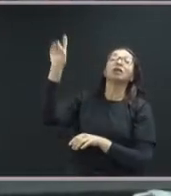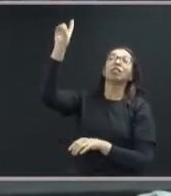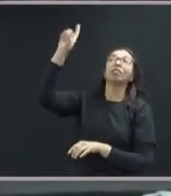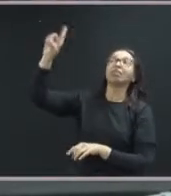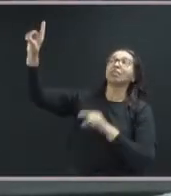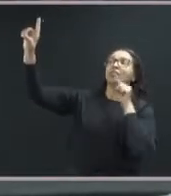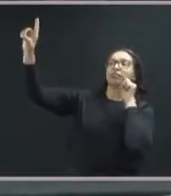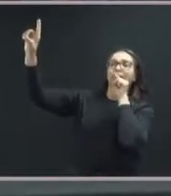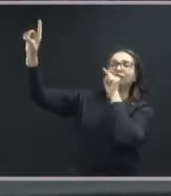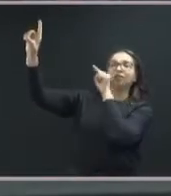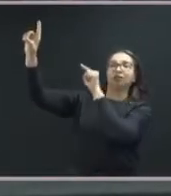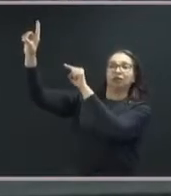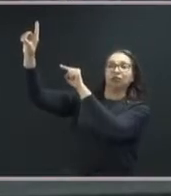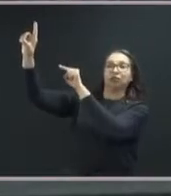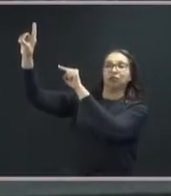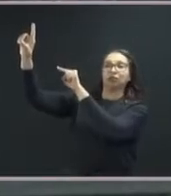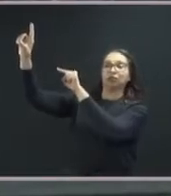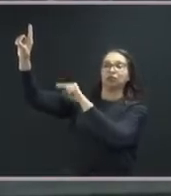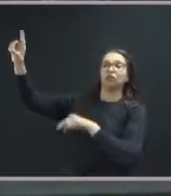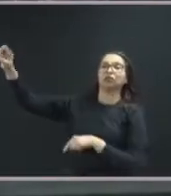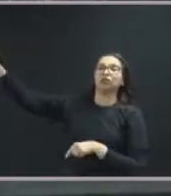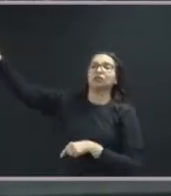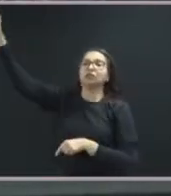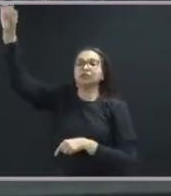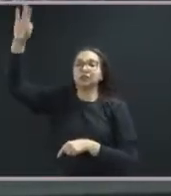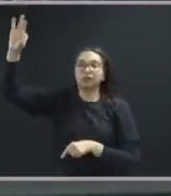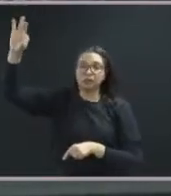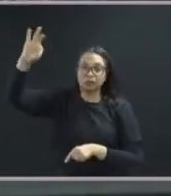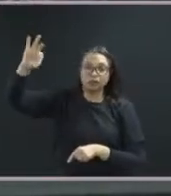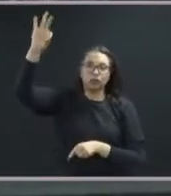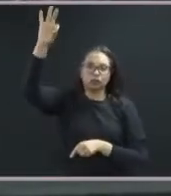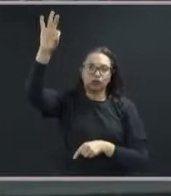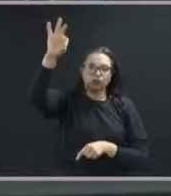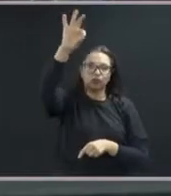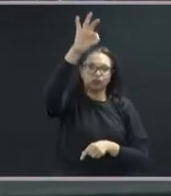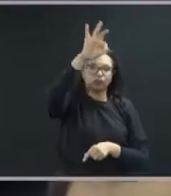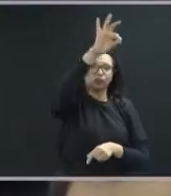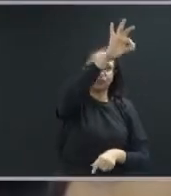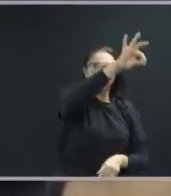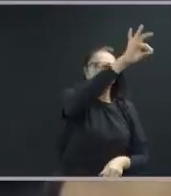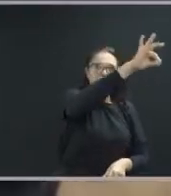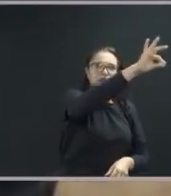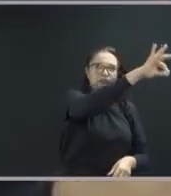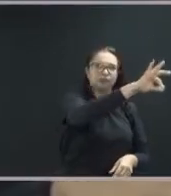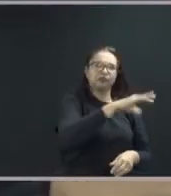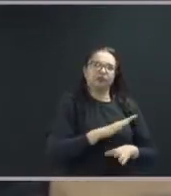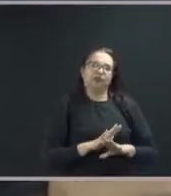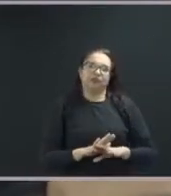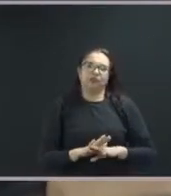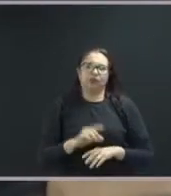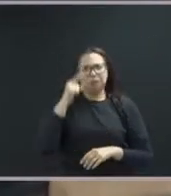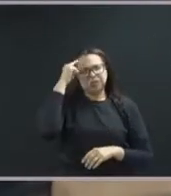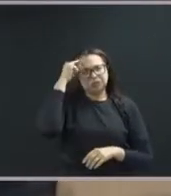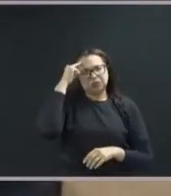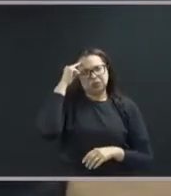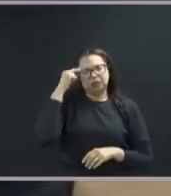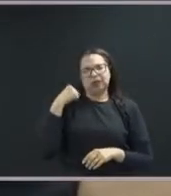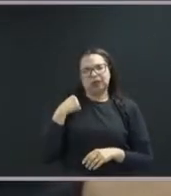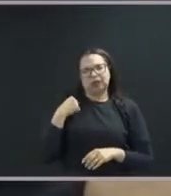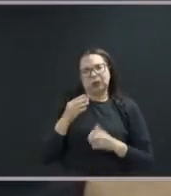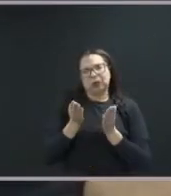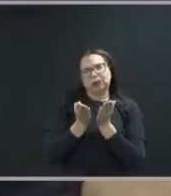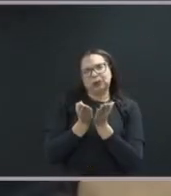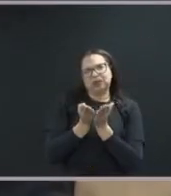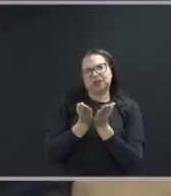Deus através do seu Espírito Santo. Não fica pensando que você é crente porque o papai é nada. Nós somos crentes por